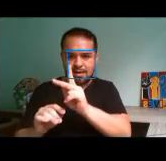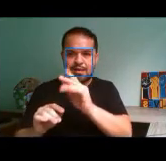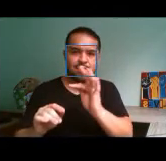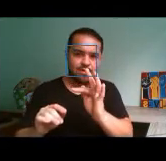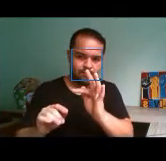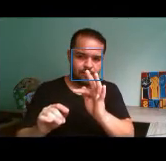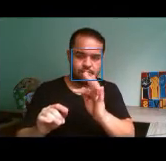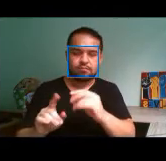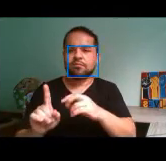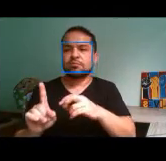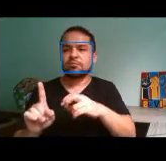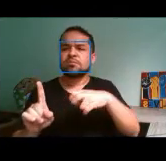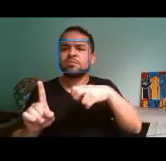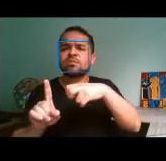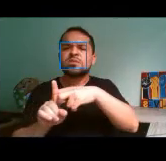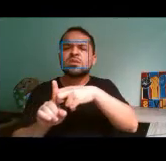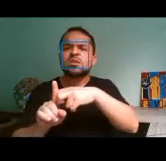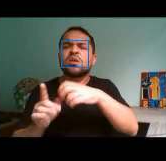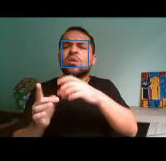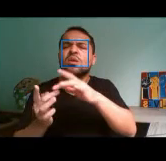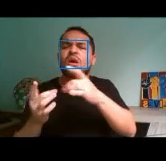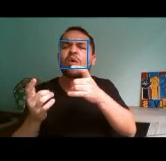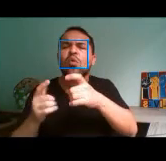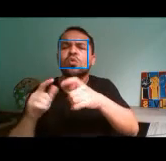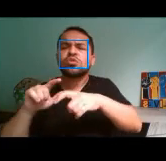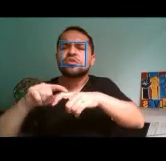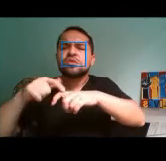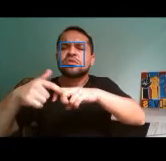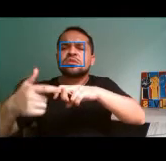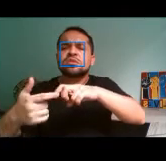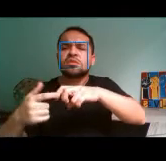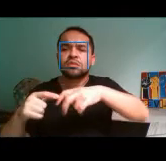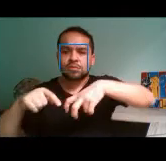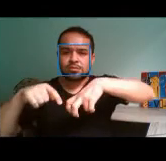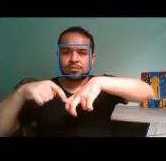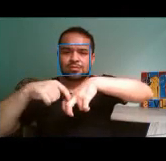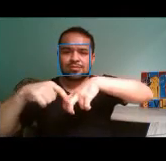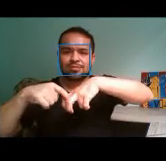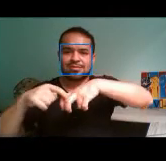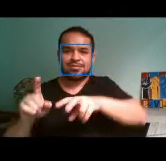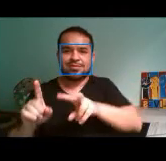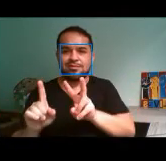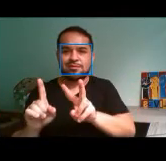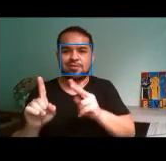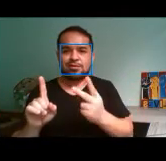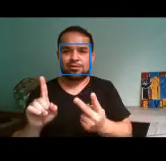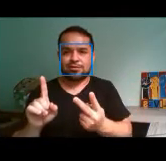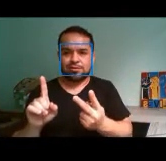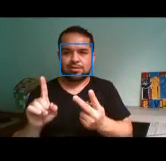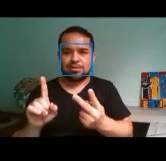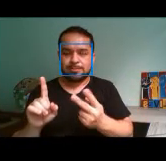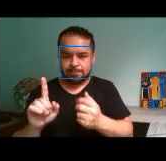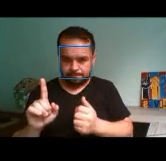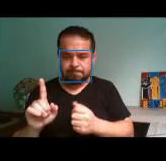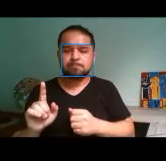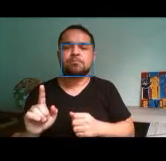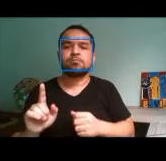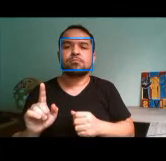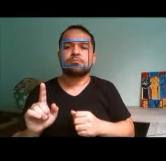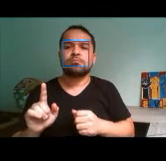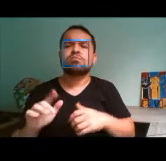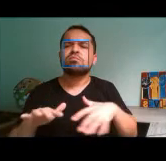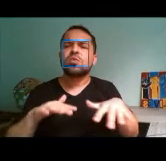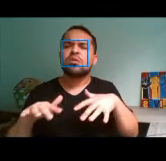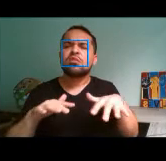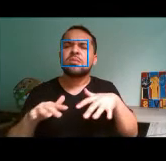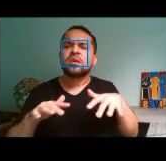toca, passa em cima, fica na frente? Ela toca, K. Qual o toque é? O toque final, KF. E que